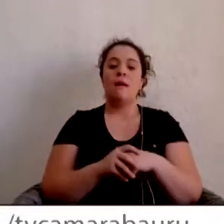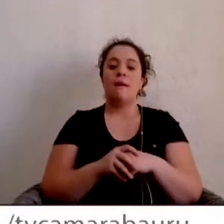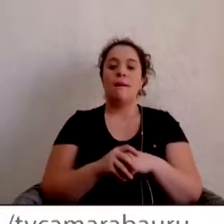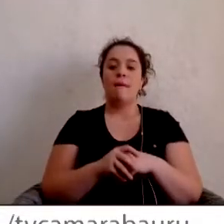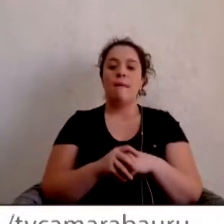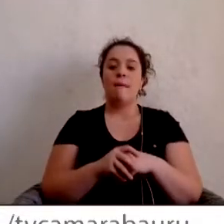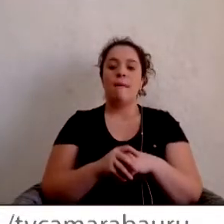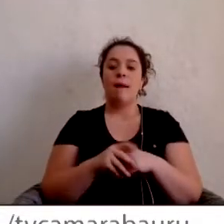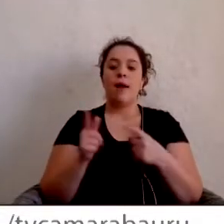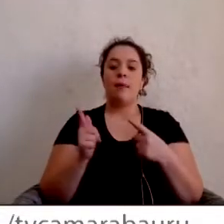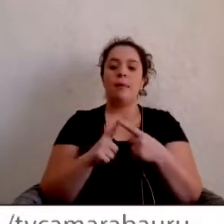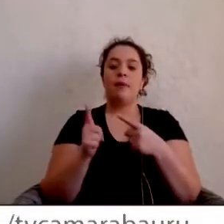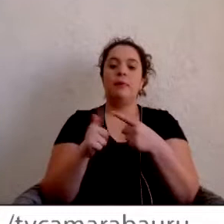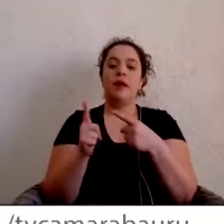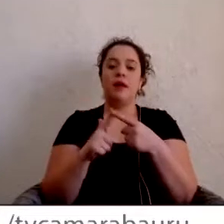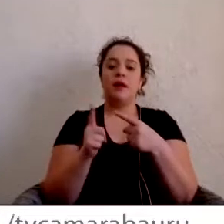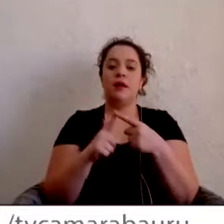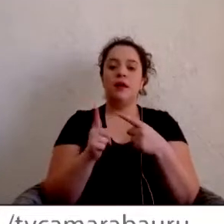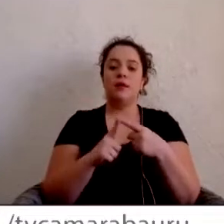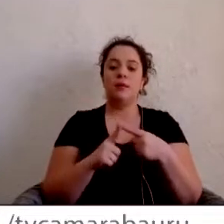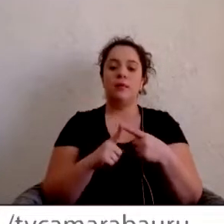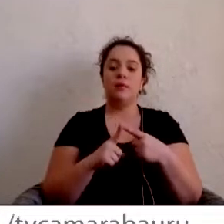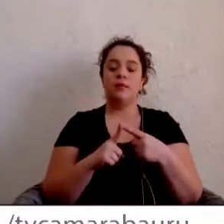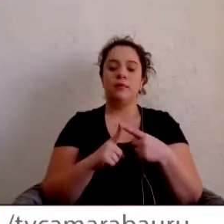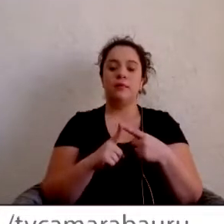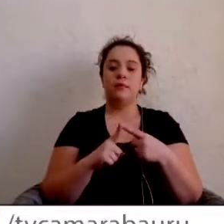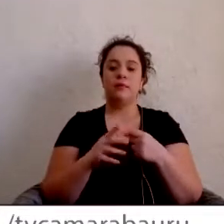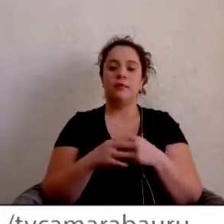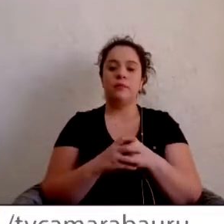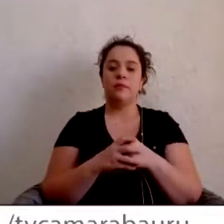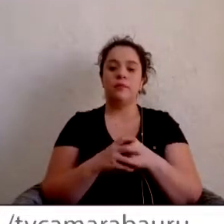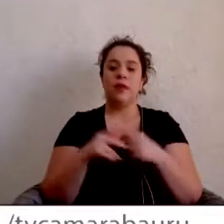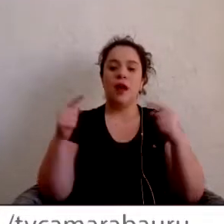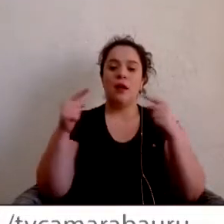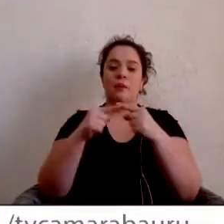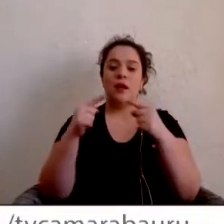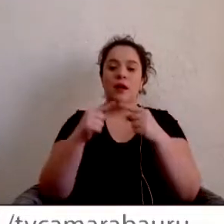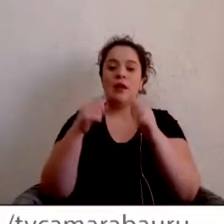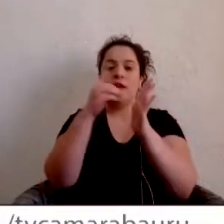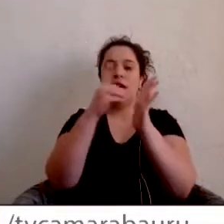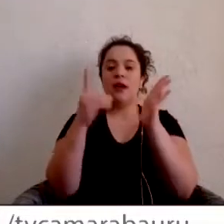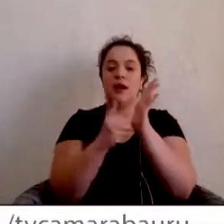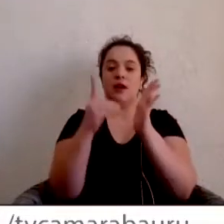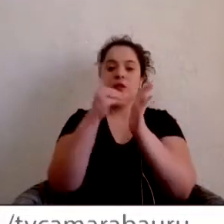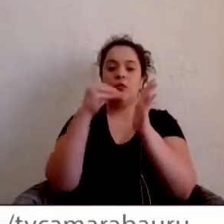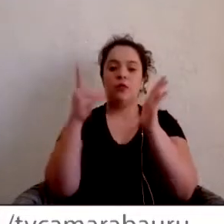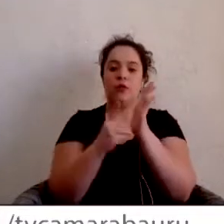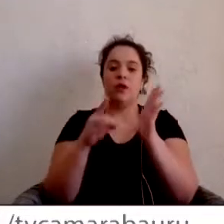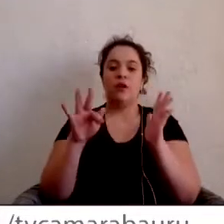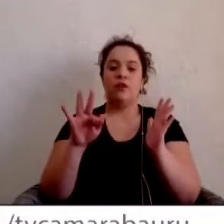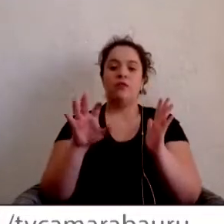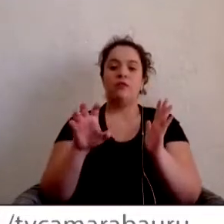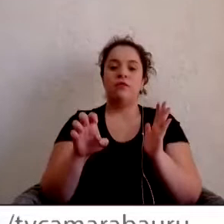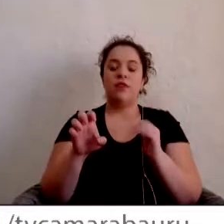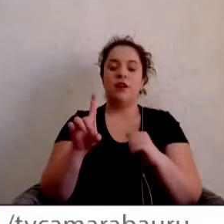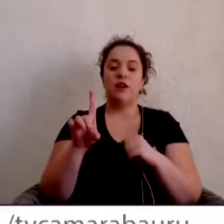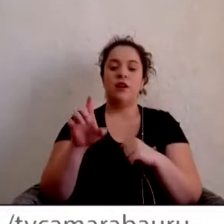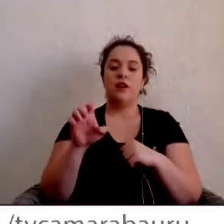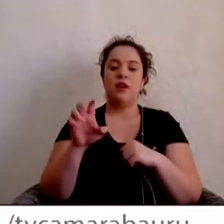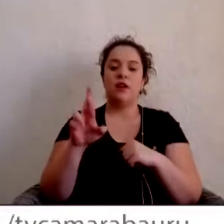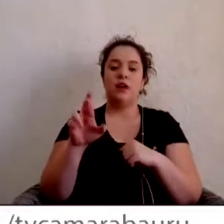tem relação direta com o decreto federal, que tornou atividades